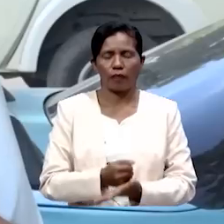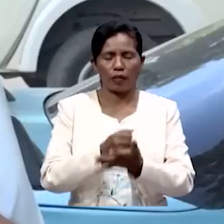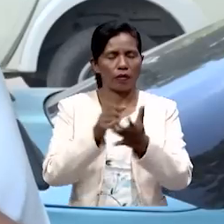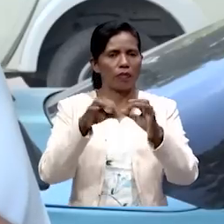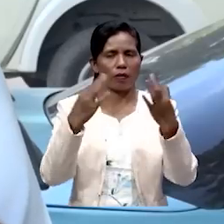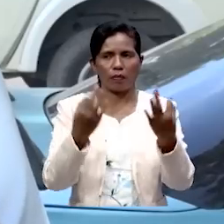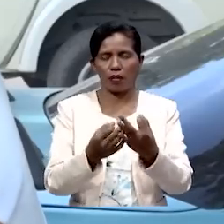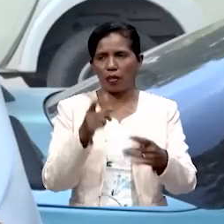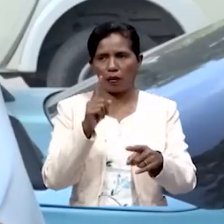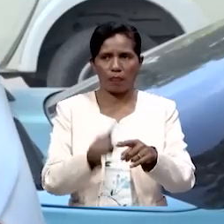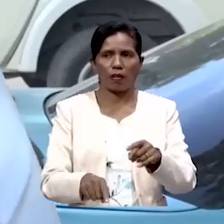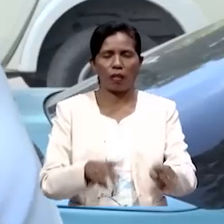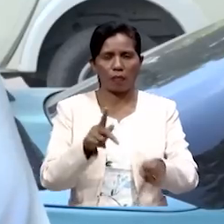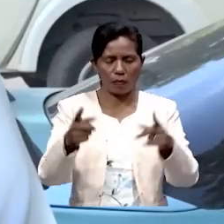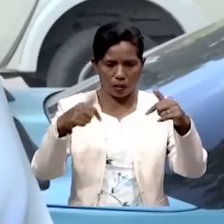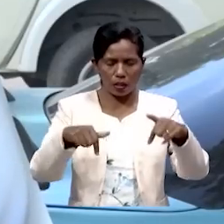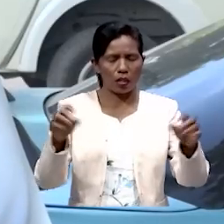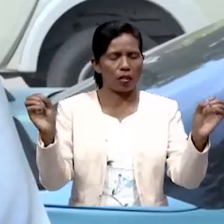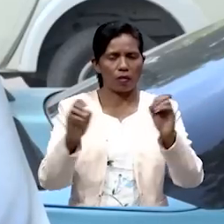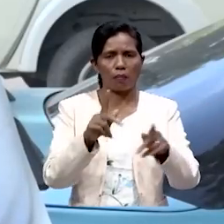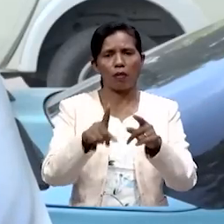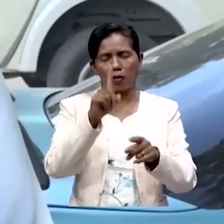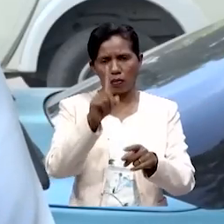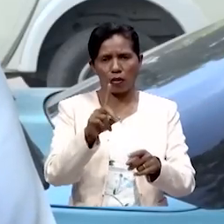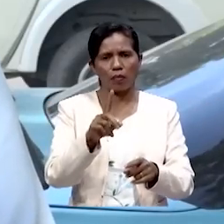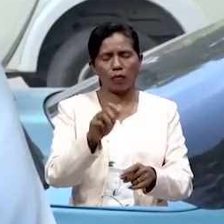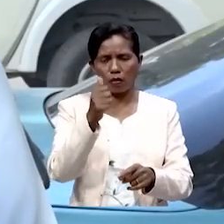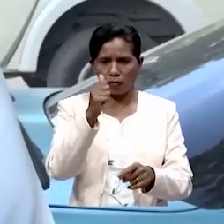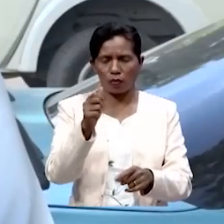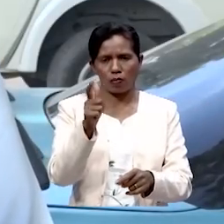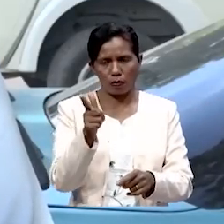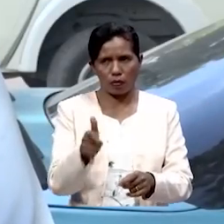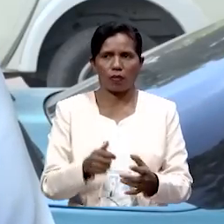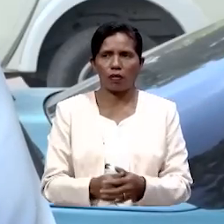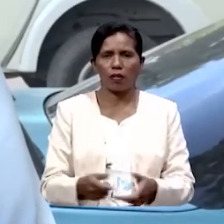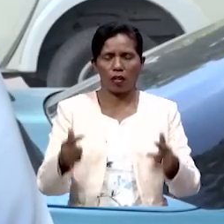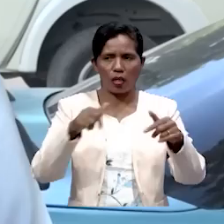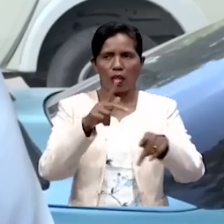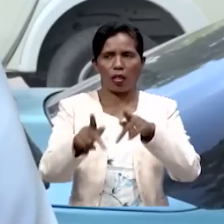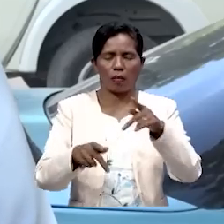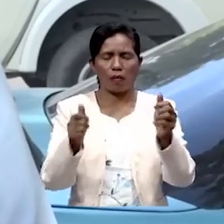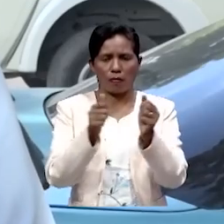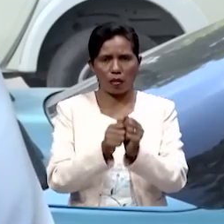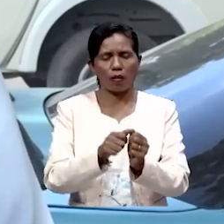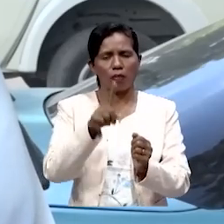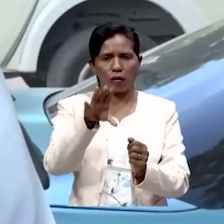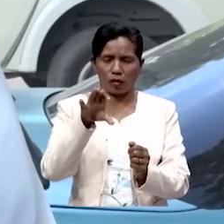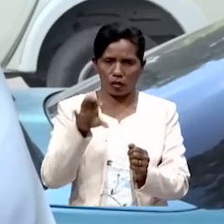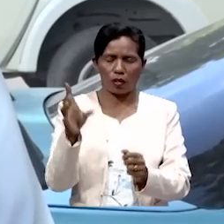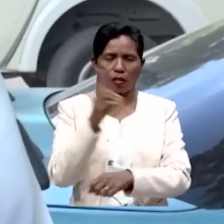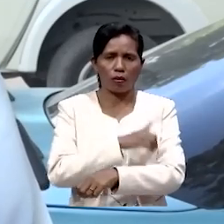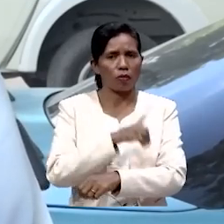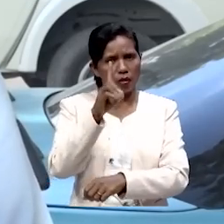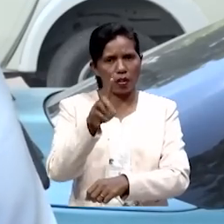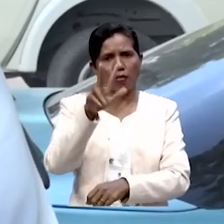La bele tamba ema maine la su itua. Okay. Ema na insa nulu ro nulu o bela halo ida ne. Ine ema maine quasi atus. Lorinda surua